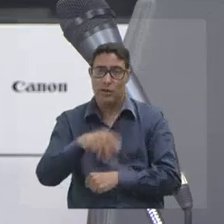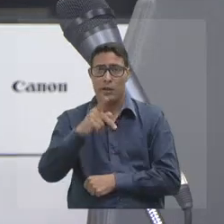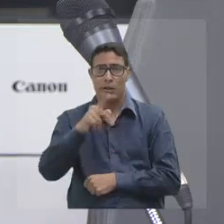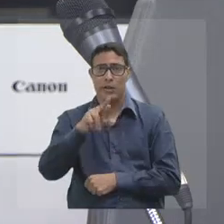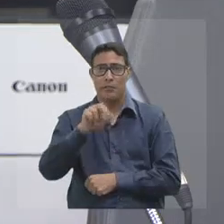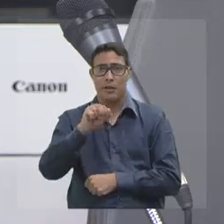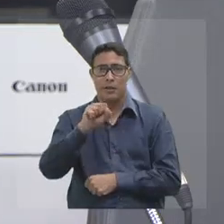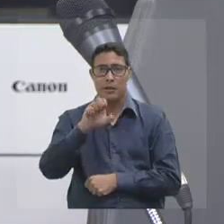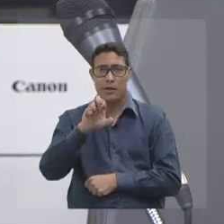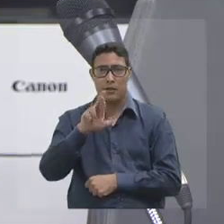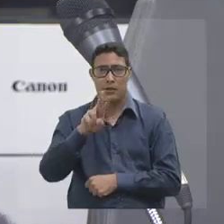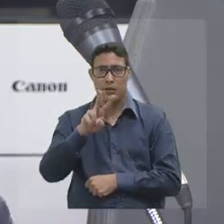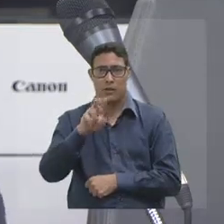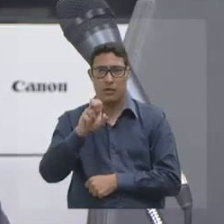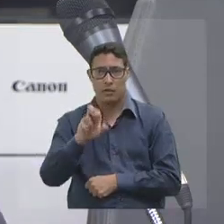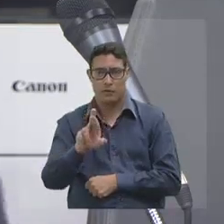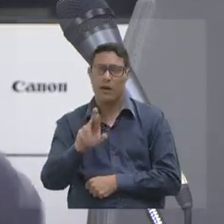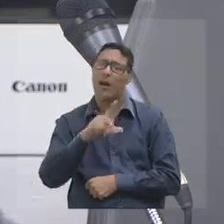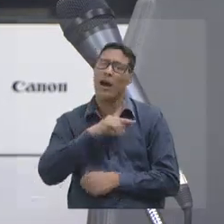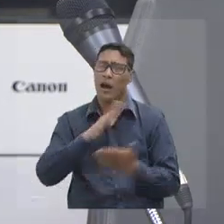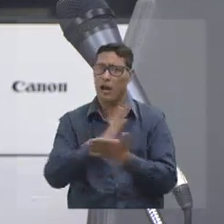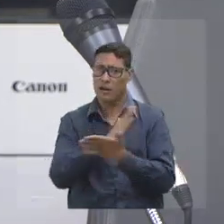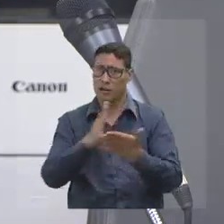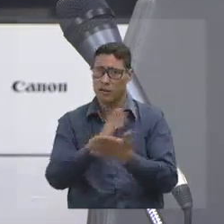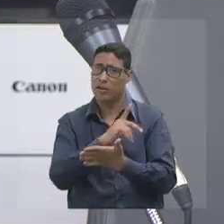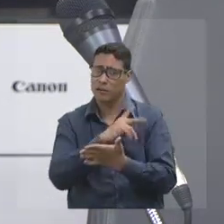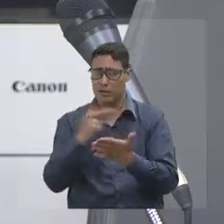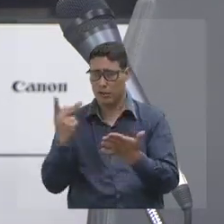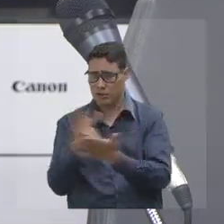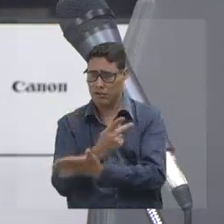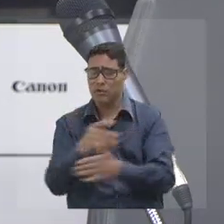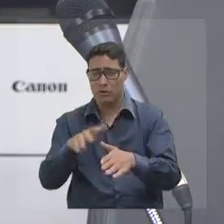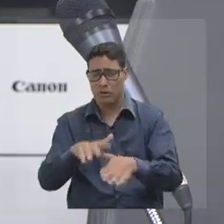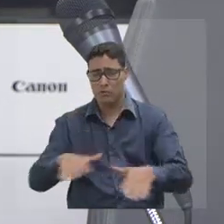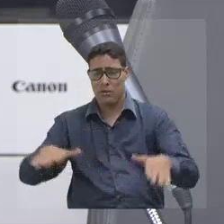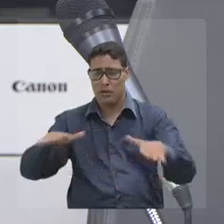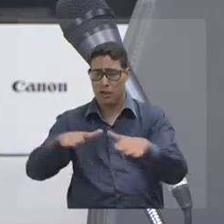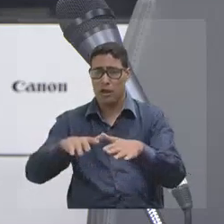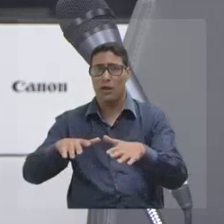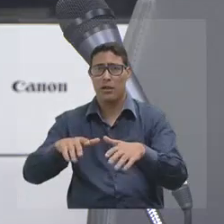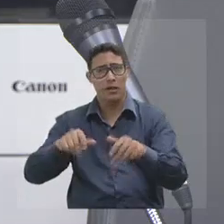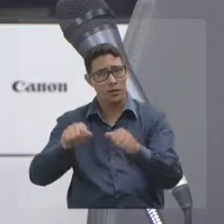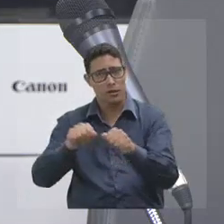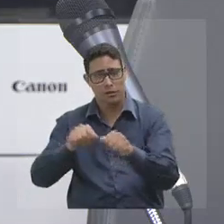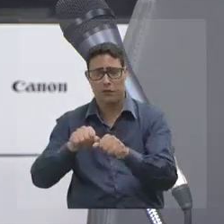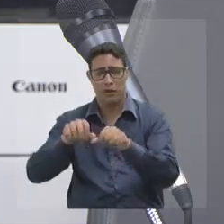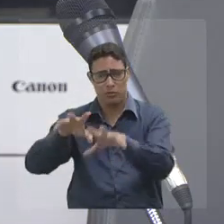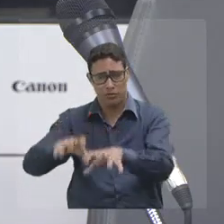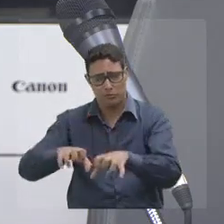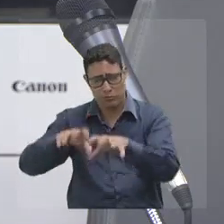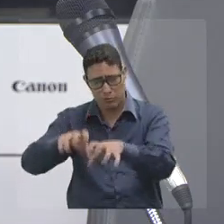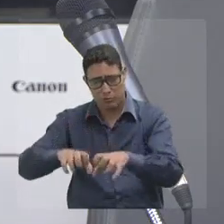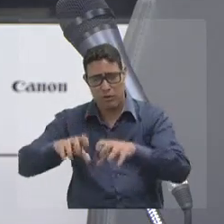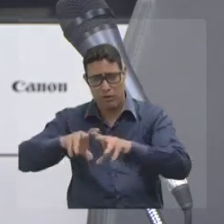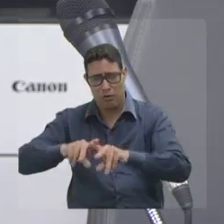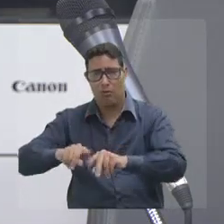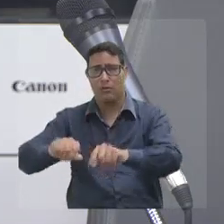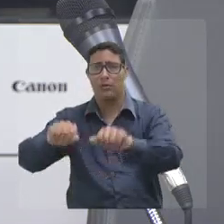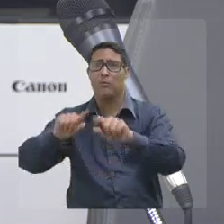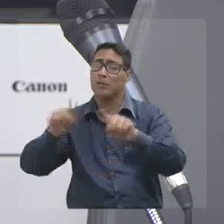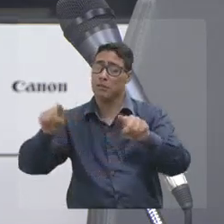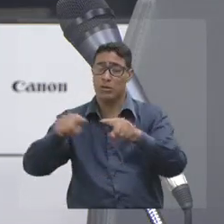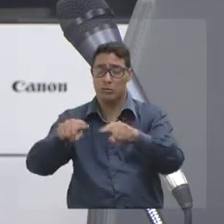Às vezes tem uma determinada área que a pessoa faz uma limpeza mas havia uma área consolidada e que